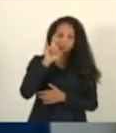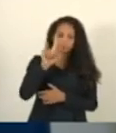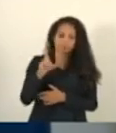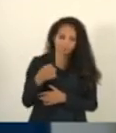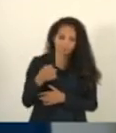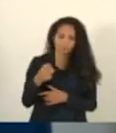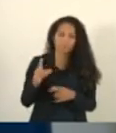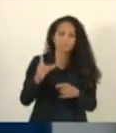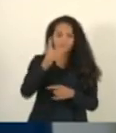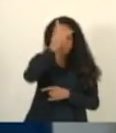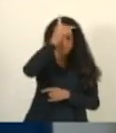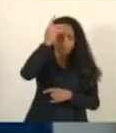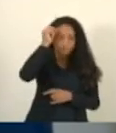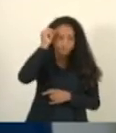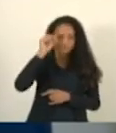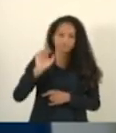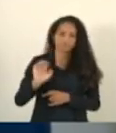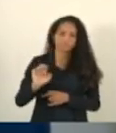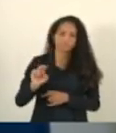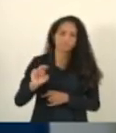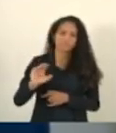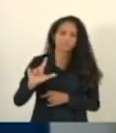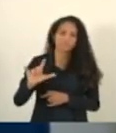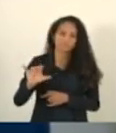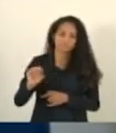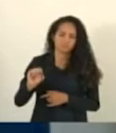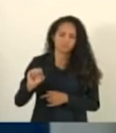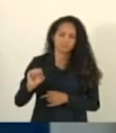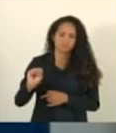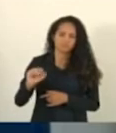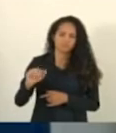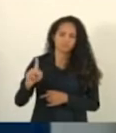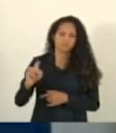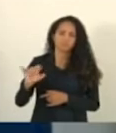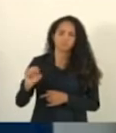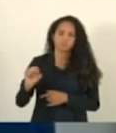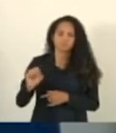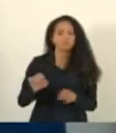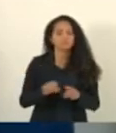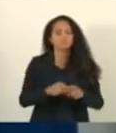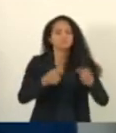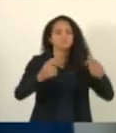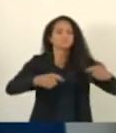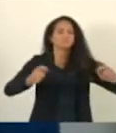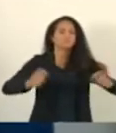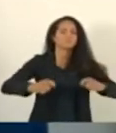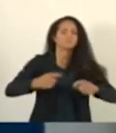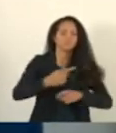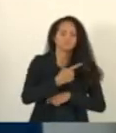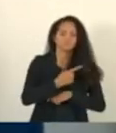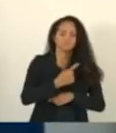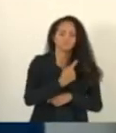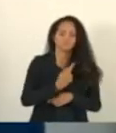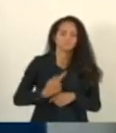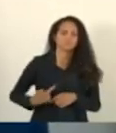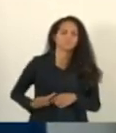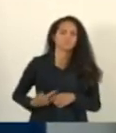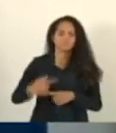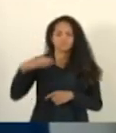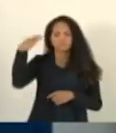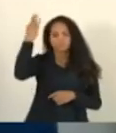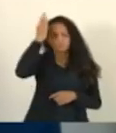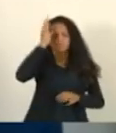prefeito Euclides Sampaio, mas também falar da capacidade do governo do Estado de organizar